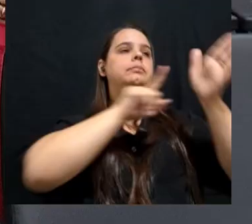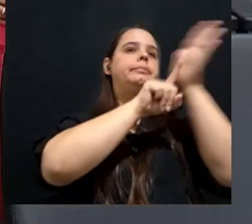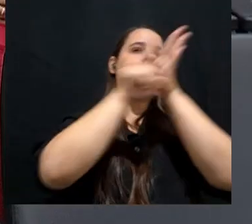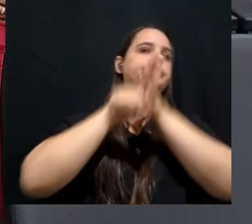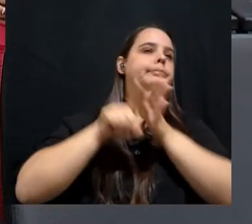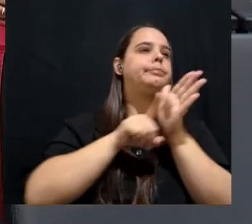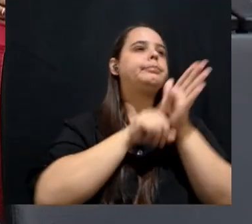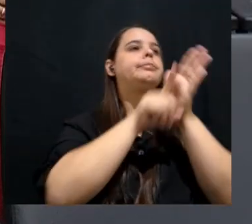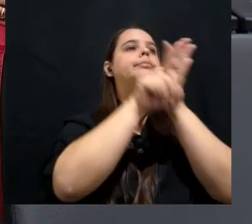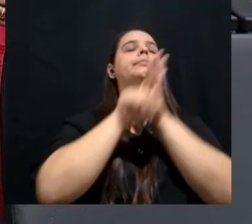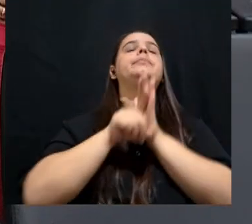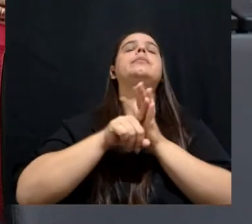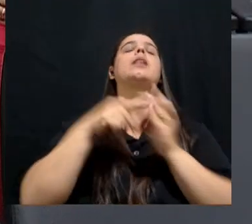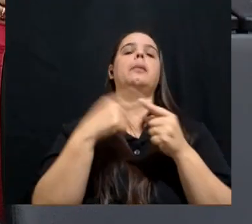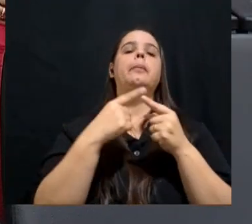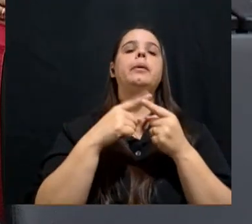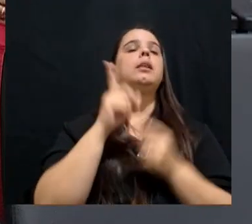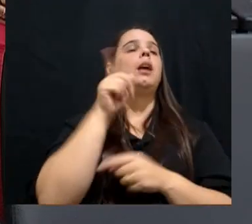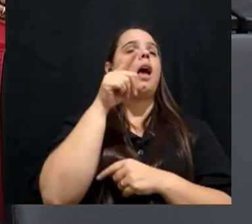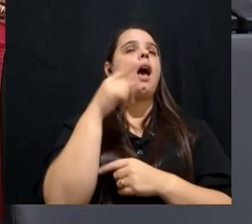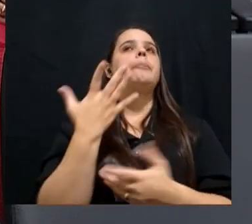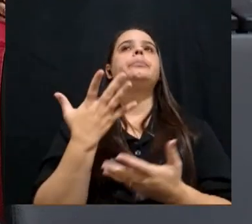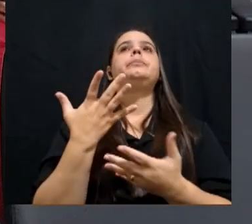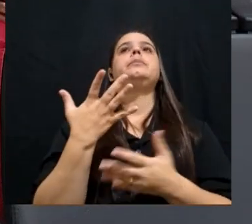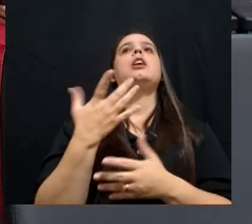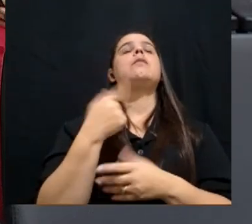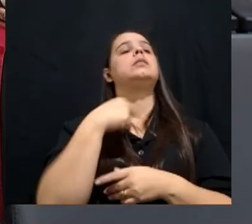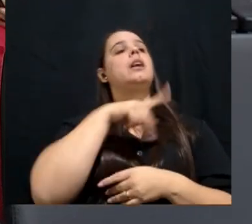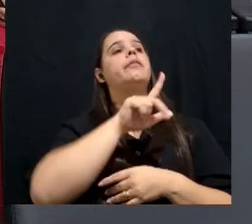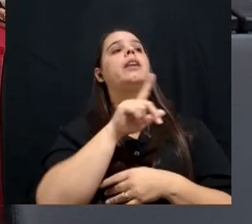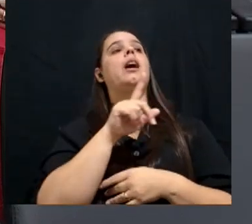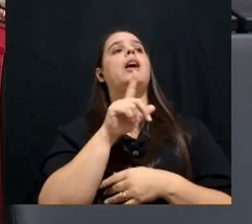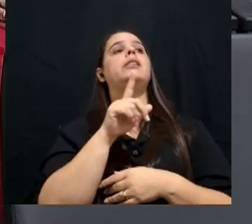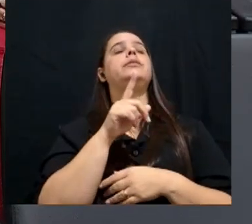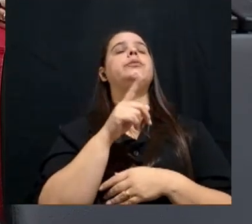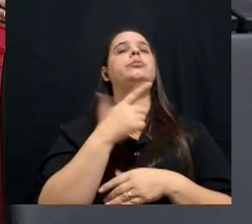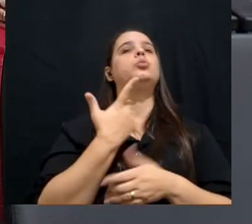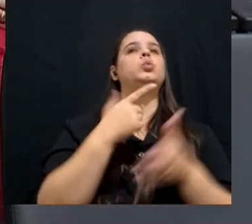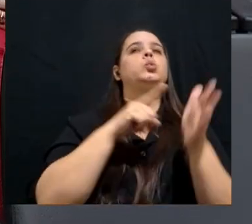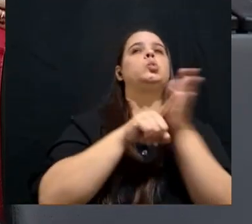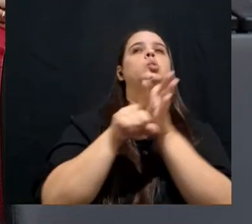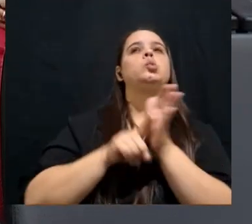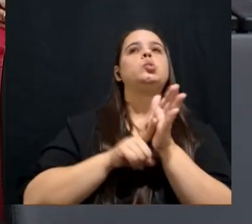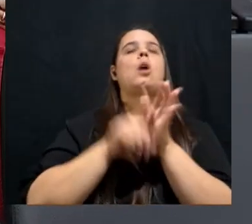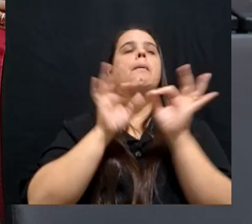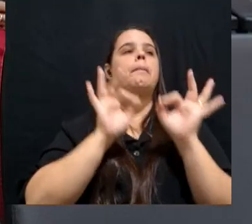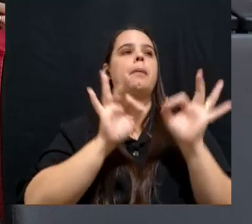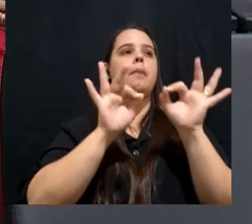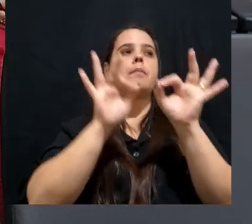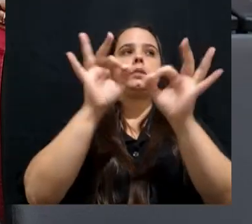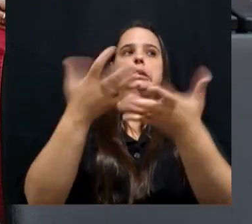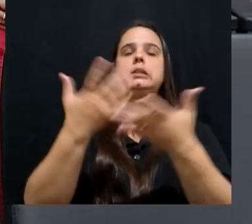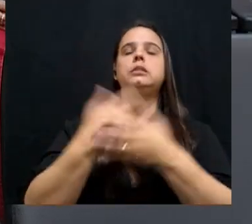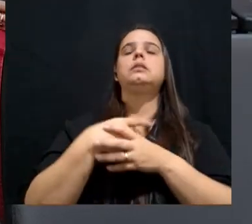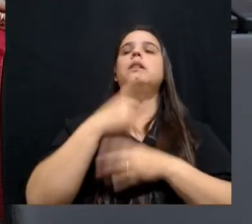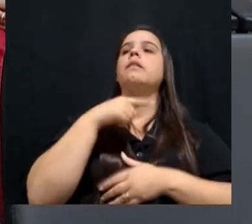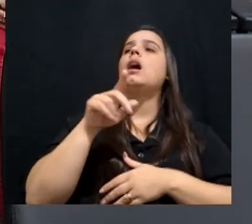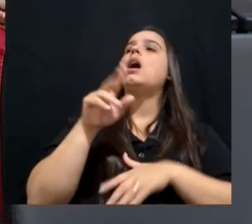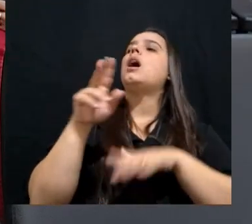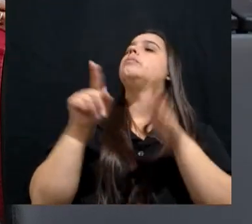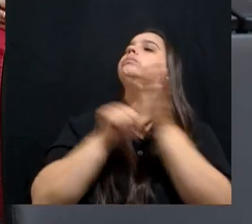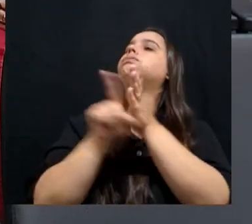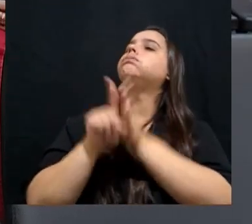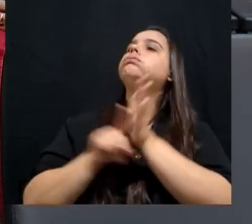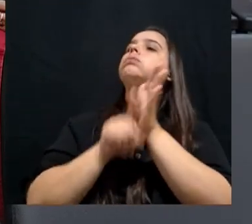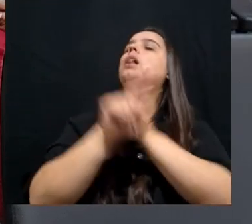senhor também bate bastante forte nessa questão também da atuação, né, indo lá, vistoriando, para saber se está